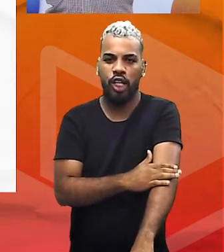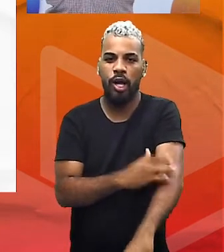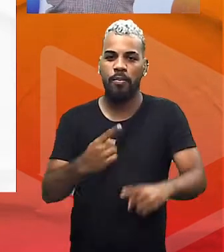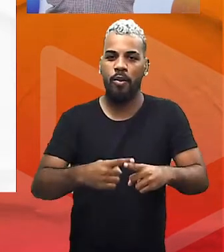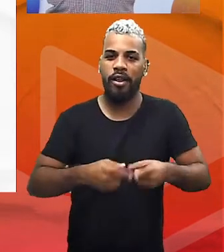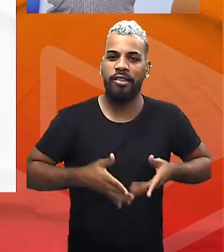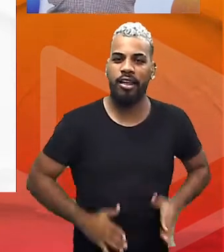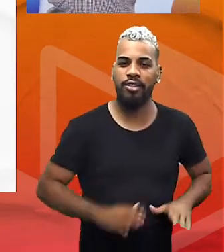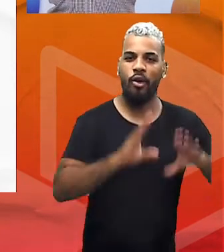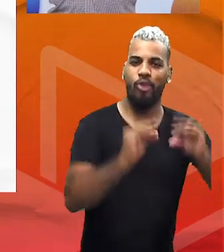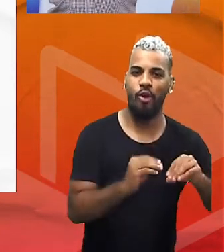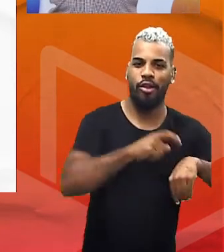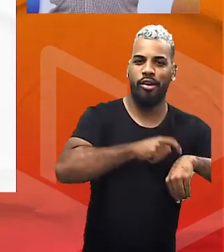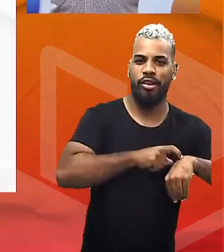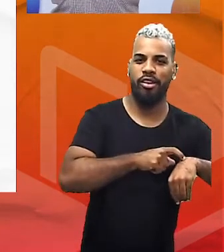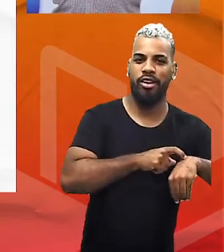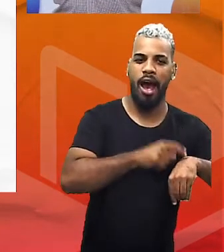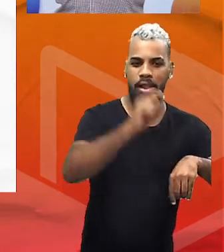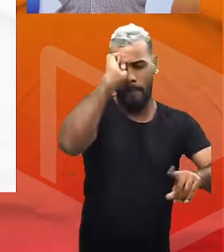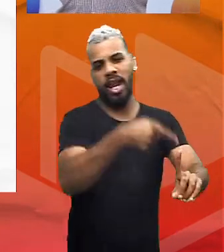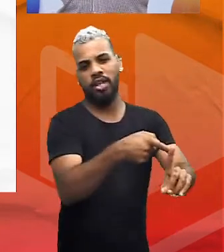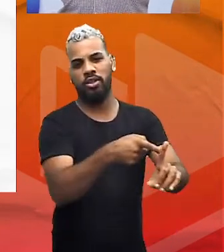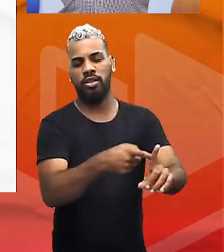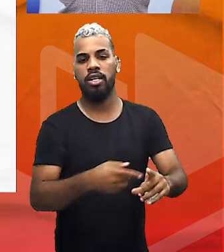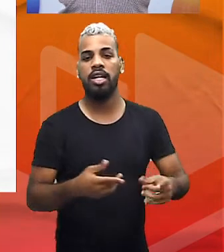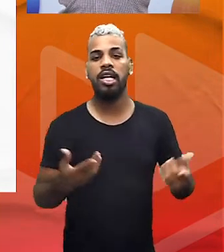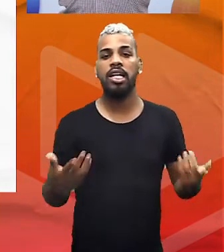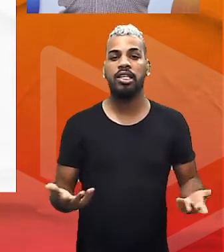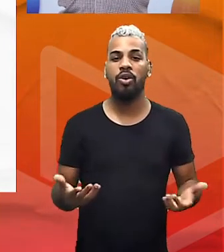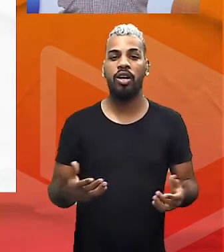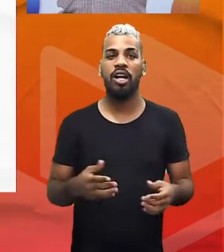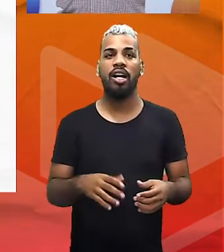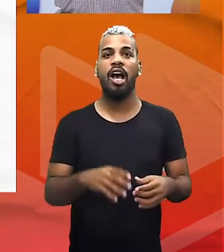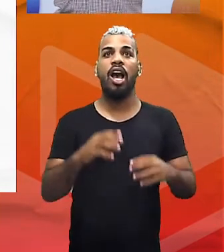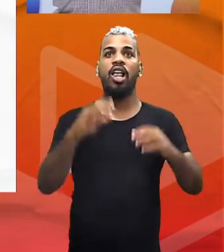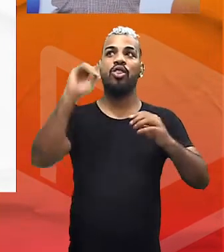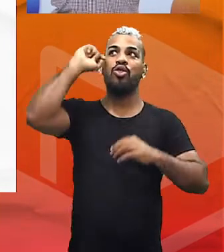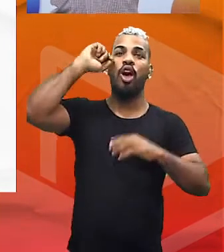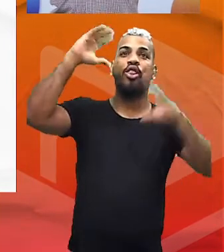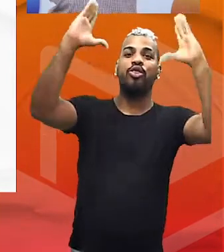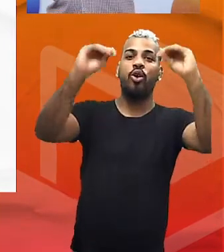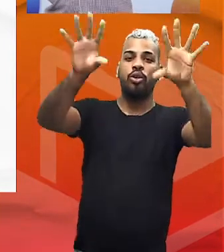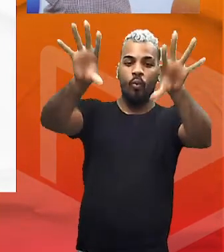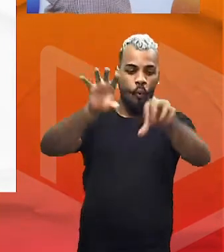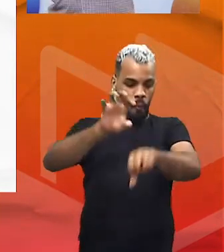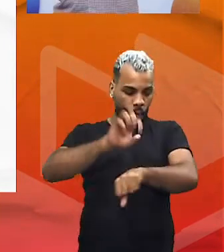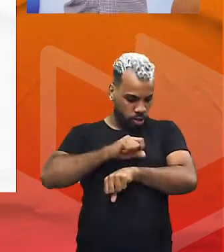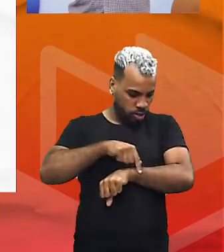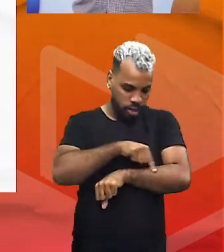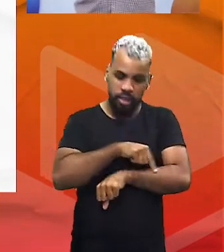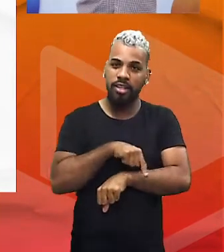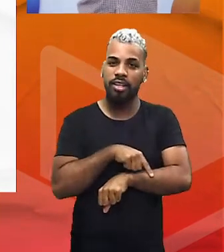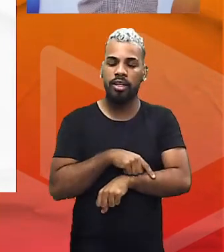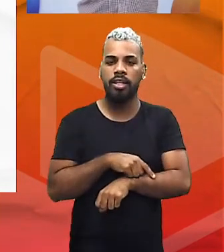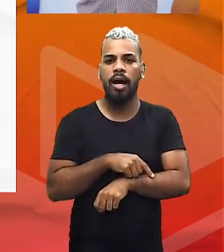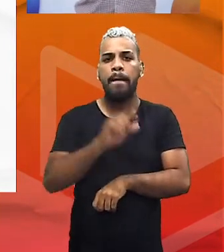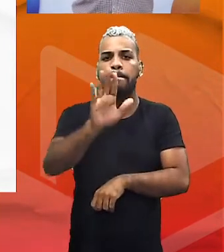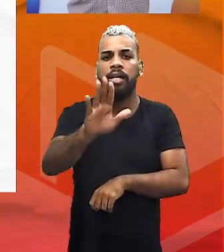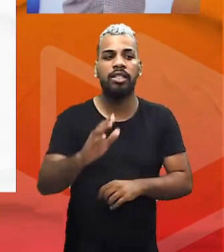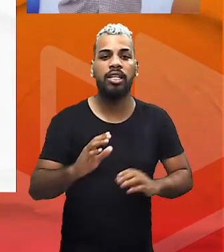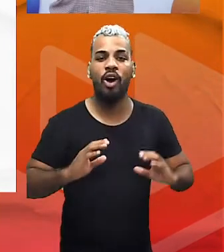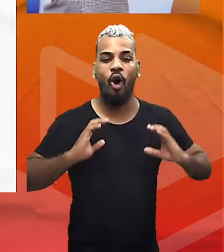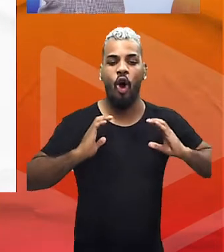noite. Então ele absorveu a cor da noite, aí ficou preto. Mas é branco, quando ele tem